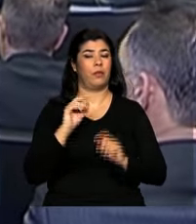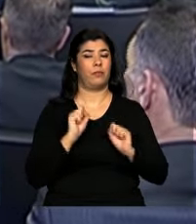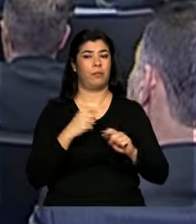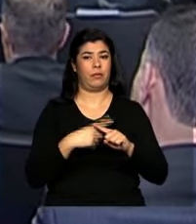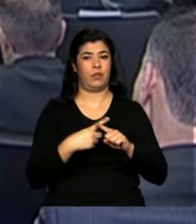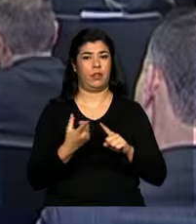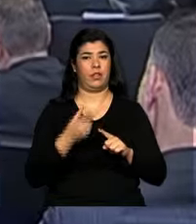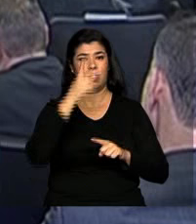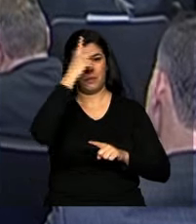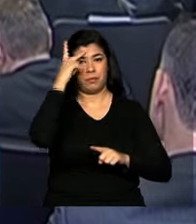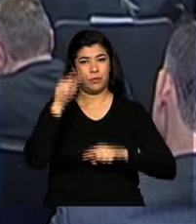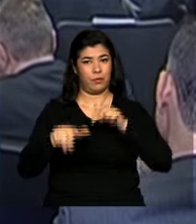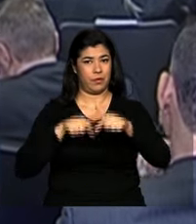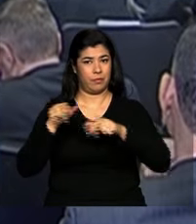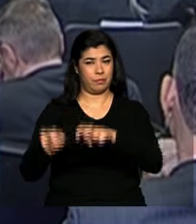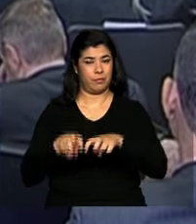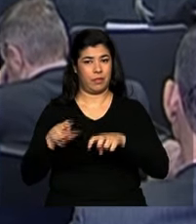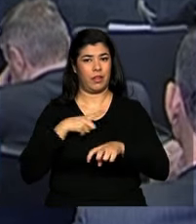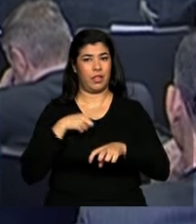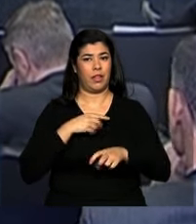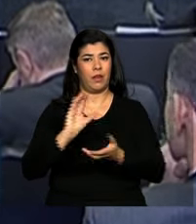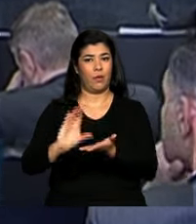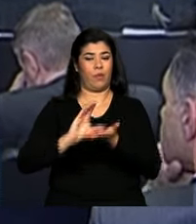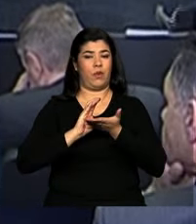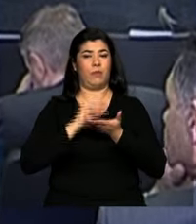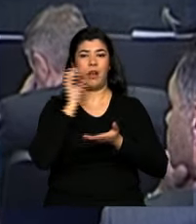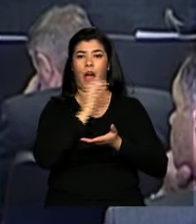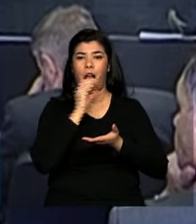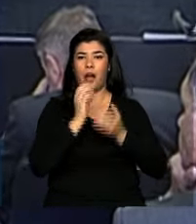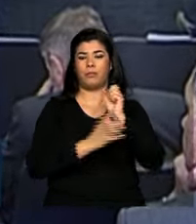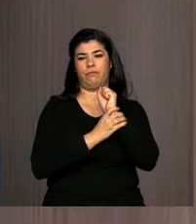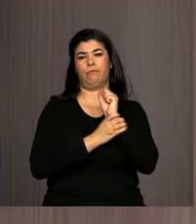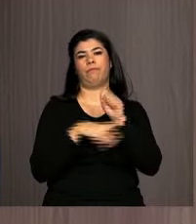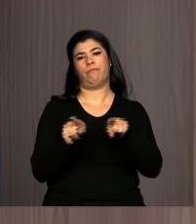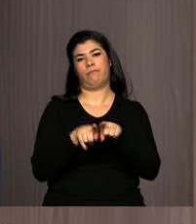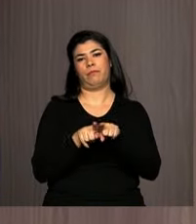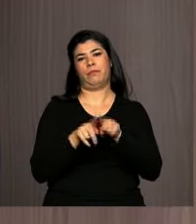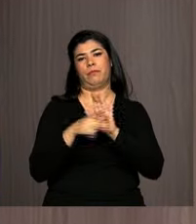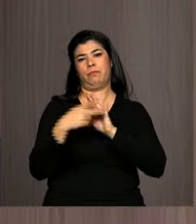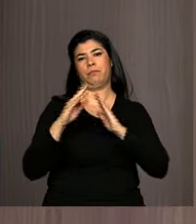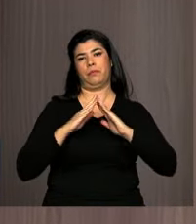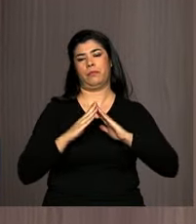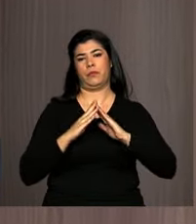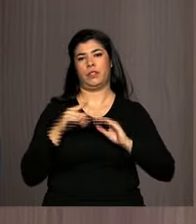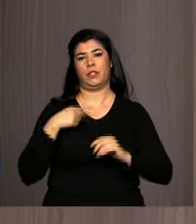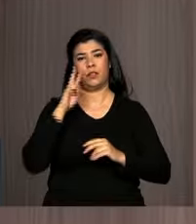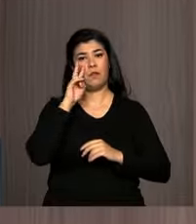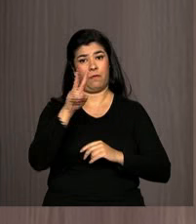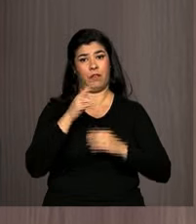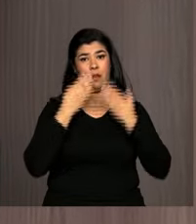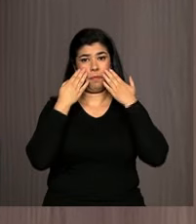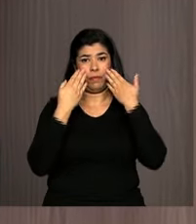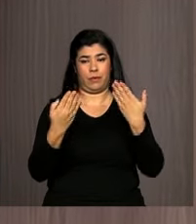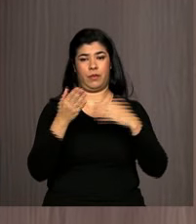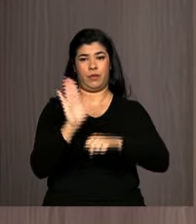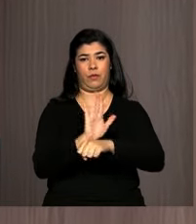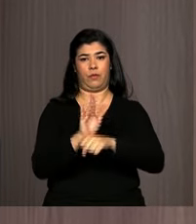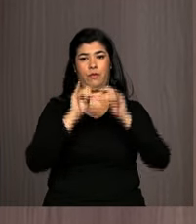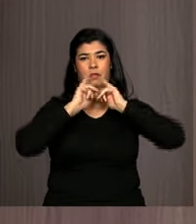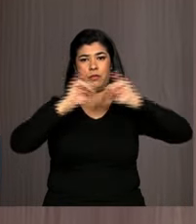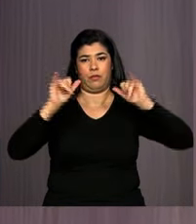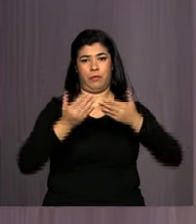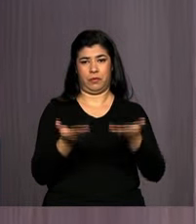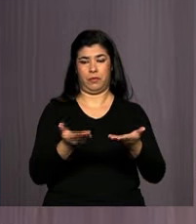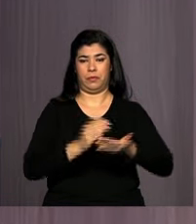o crédito com mais agilidade, segurança e conforto. Convidamos a todos para assistir o vídeo de lançamento dessa